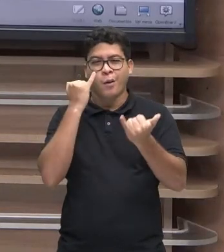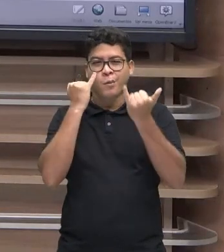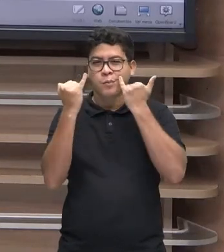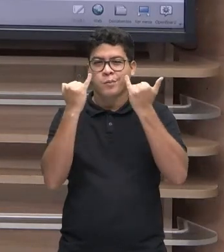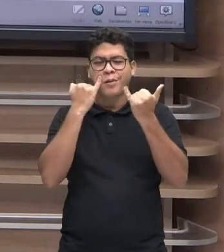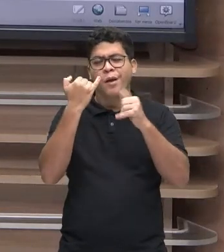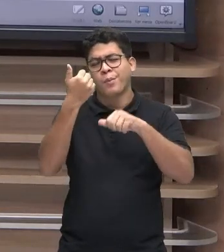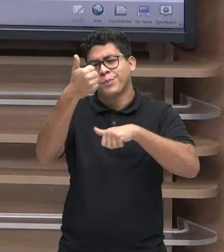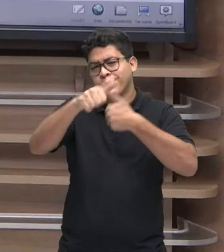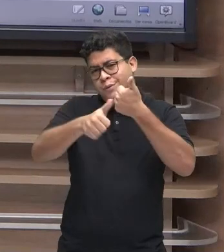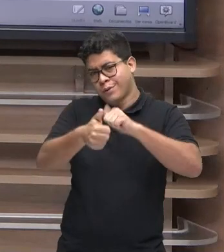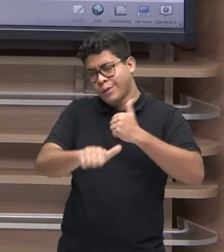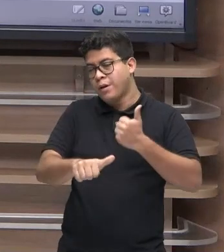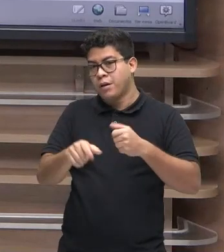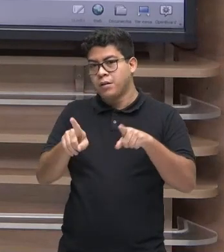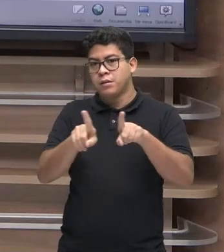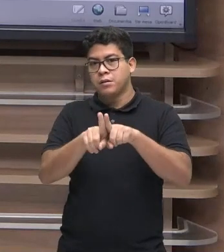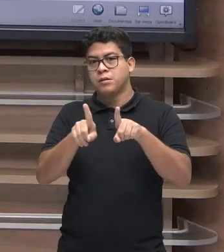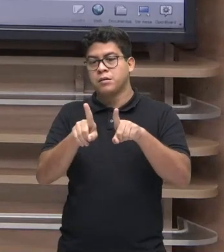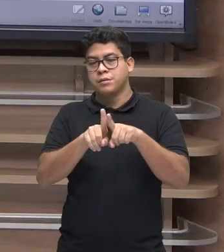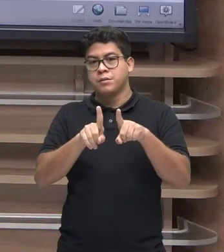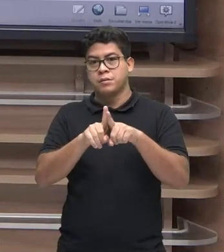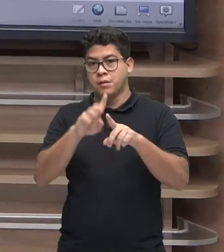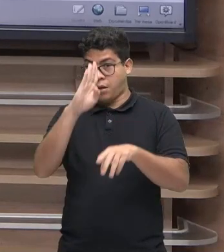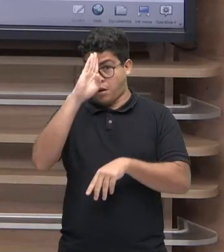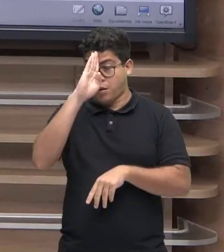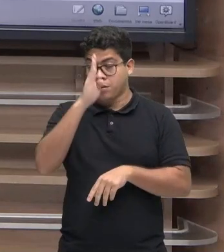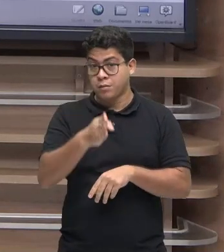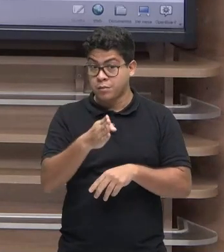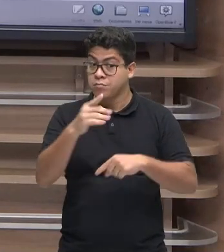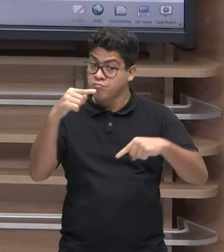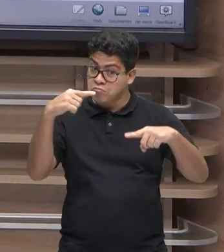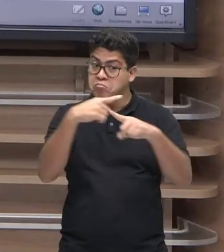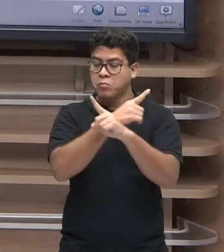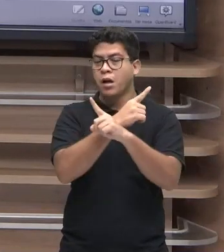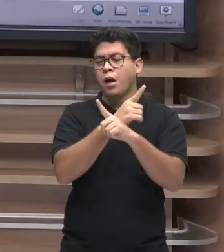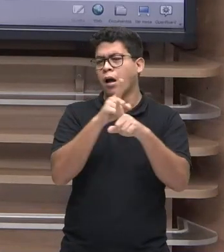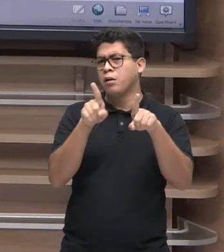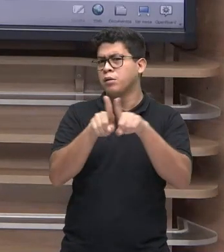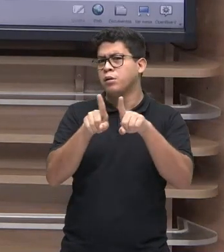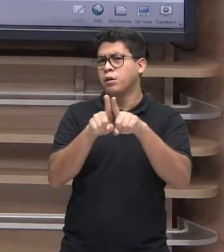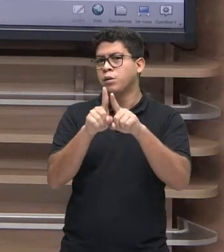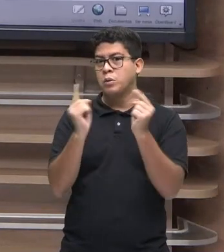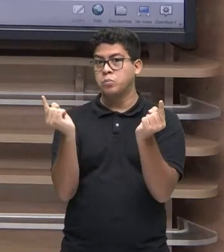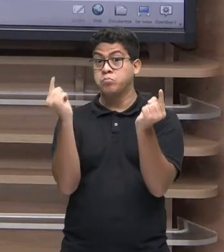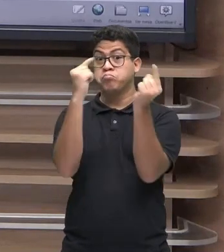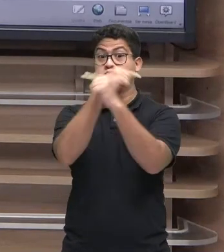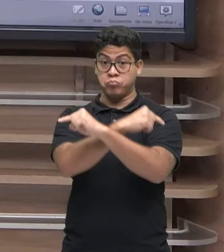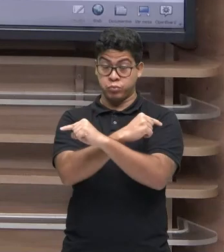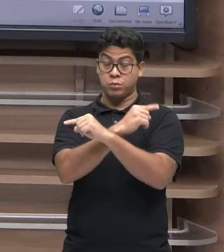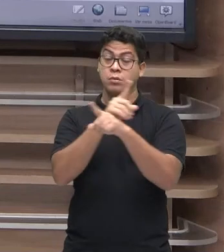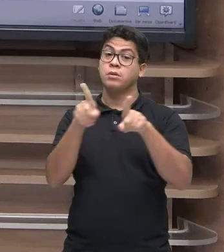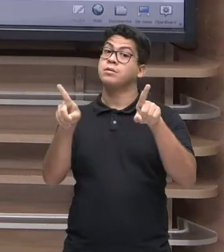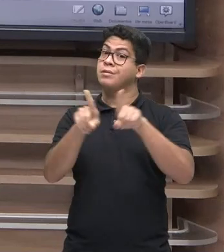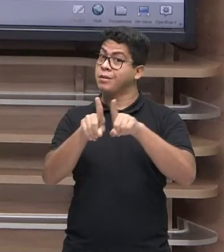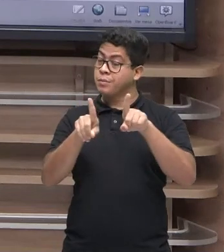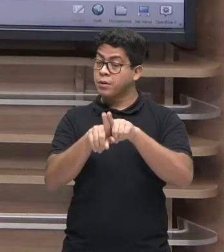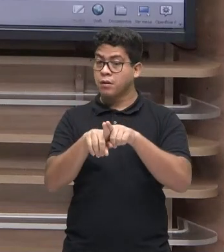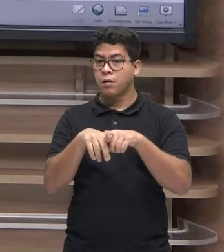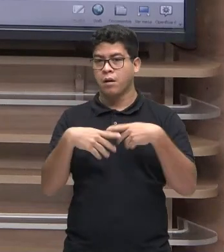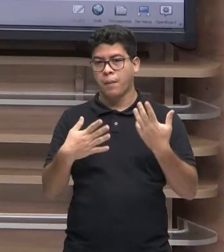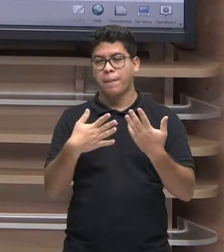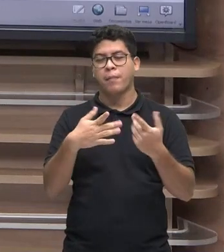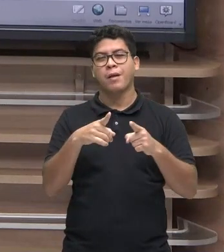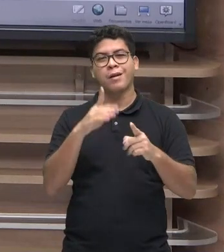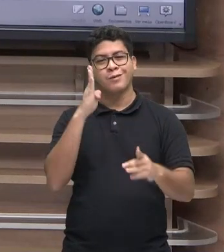que analisar, teve grandezas diretamente proporcionais, mas também teve grandezas inversamente proporcionais, mas a gente